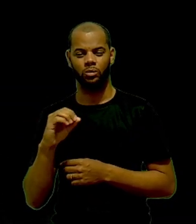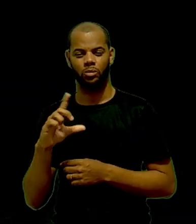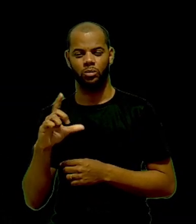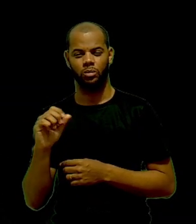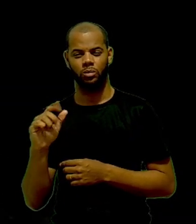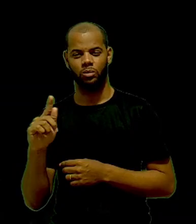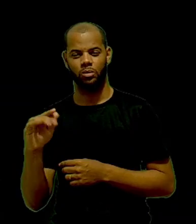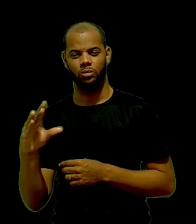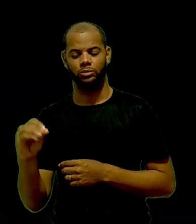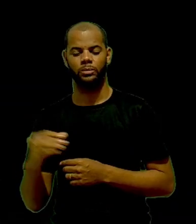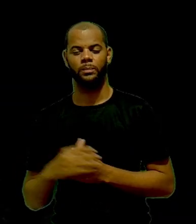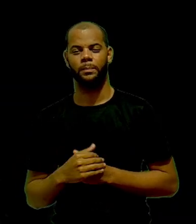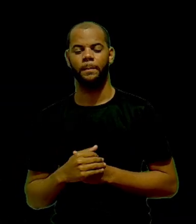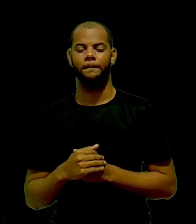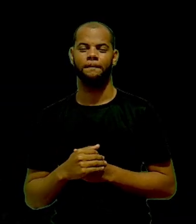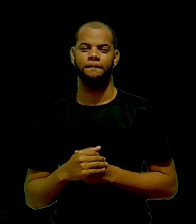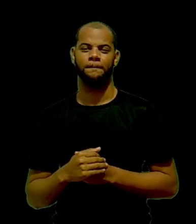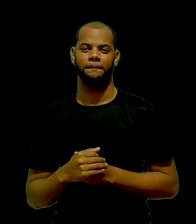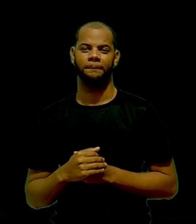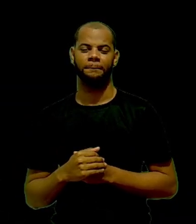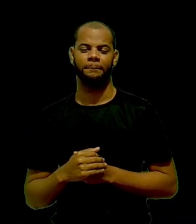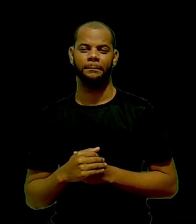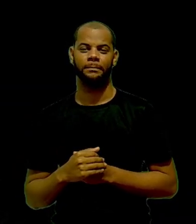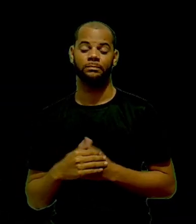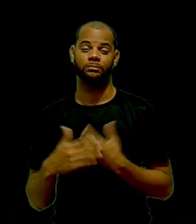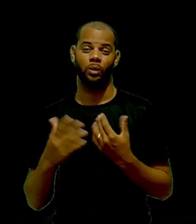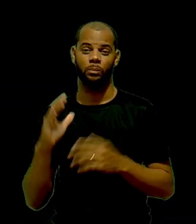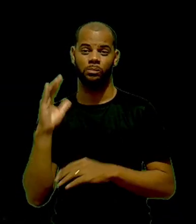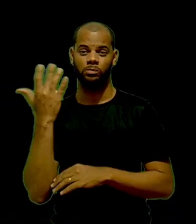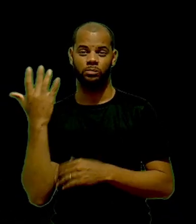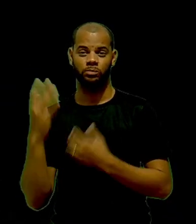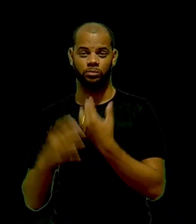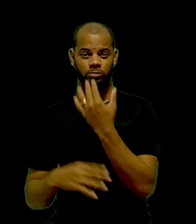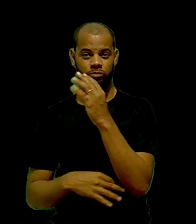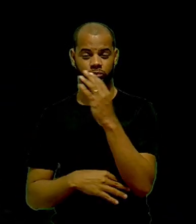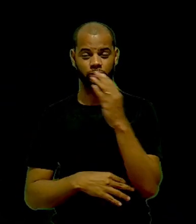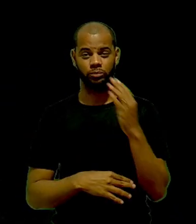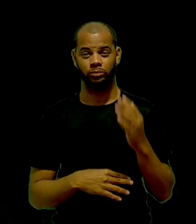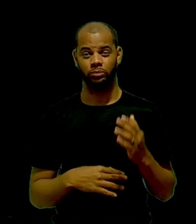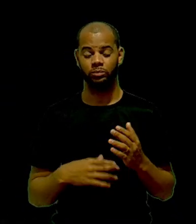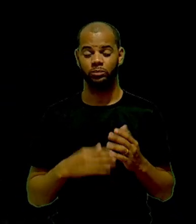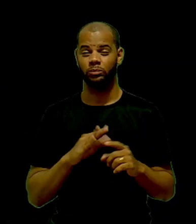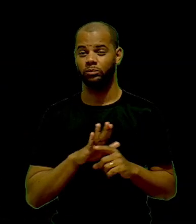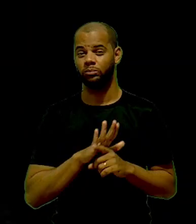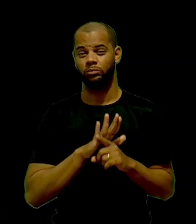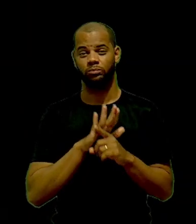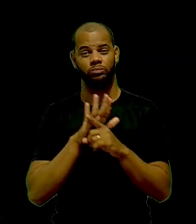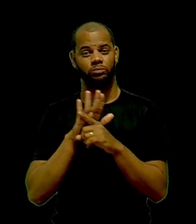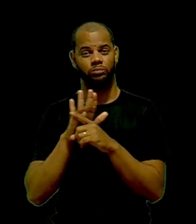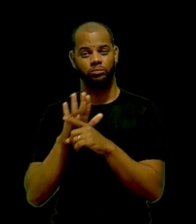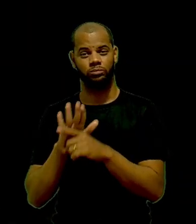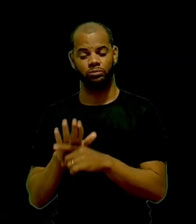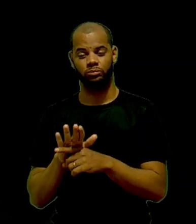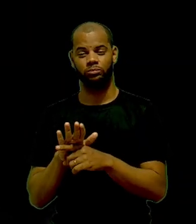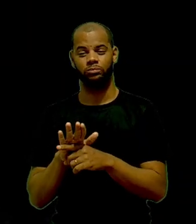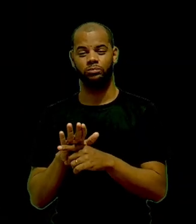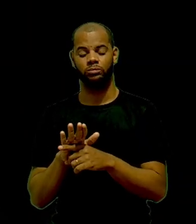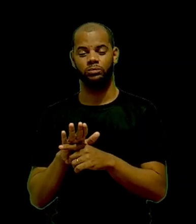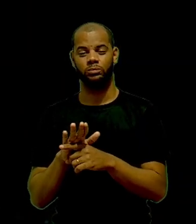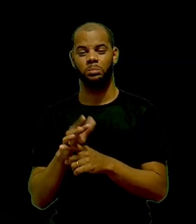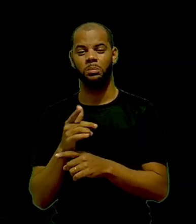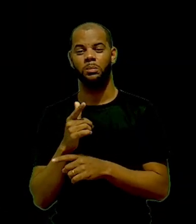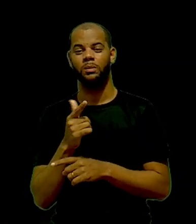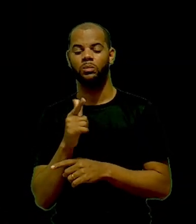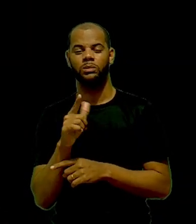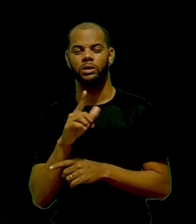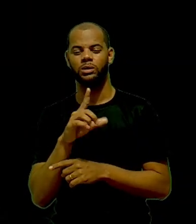e materiais, né? Para o meio ambiente, essa forma de geração de energia não emite dióxido de carbono